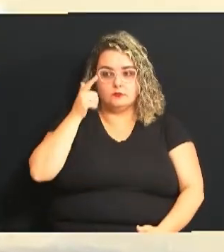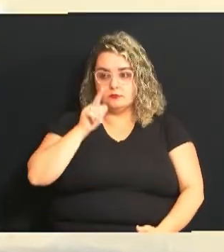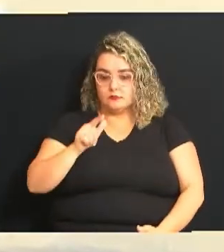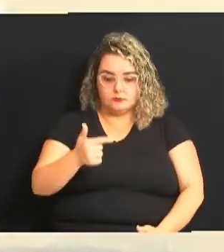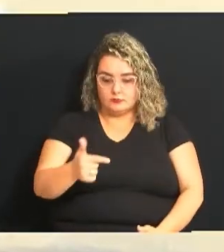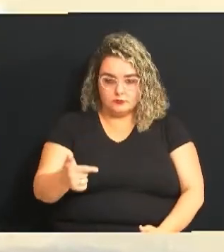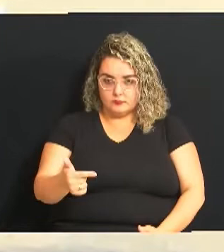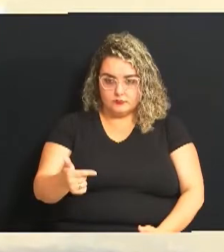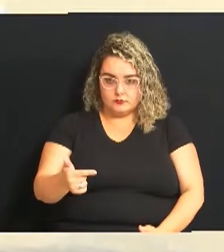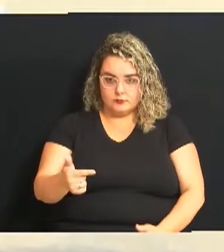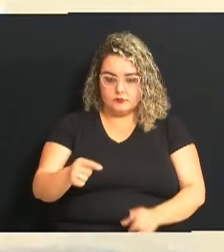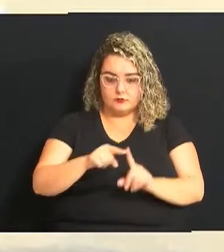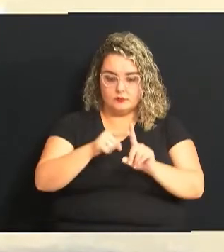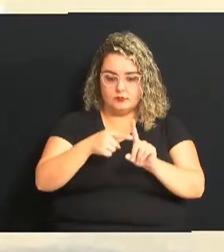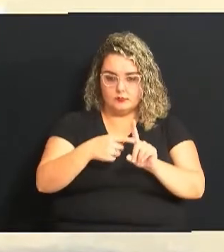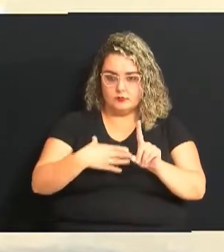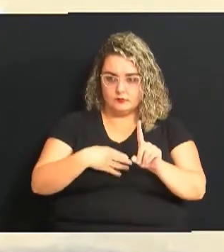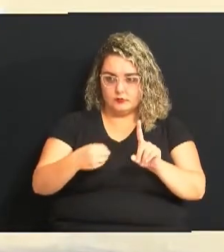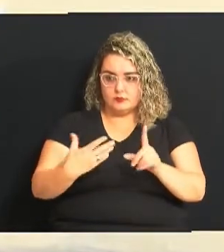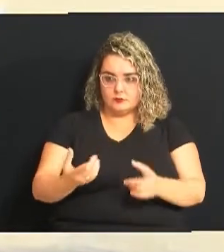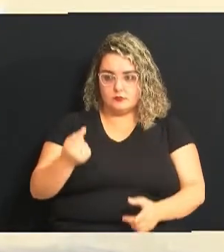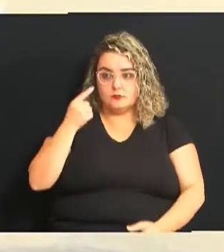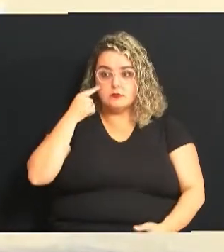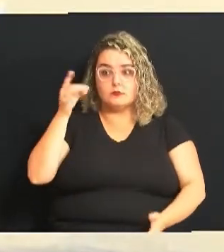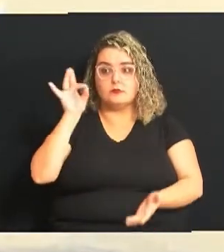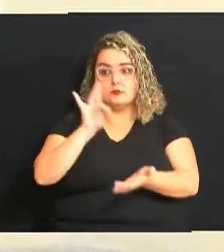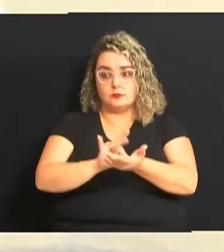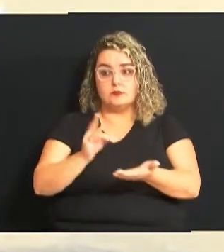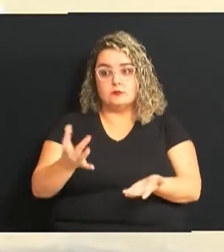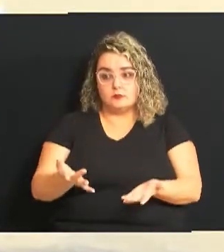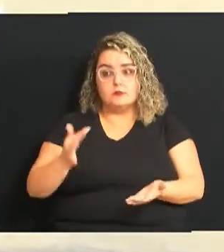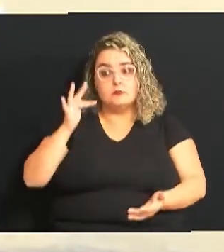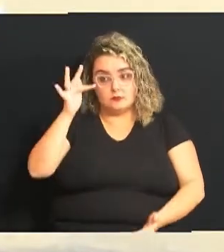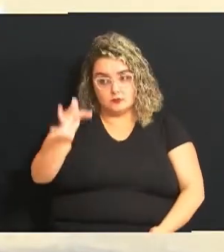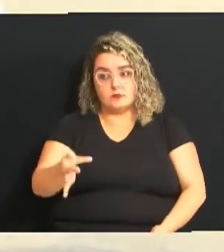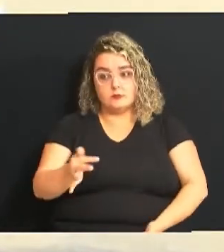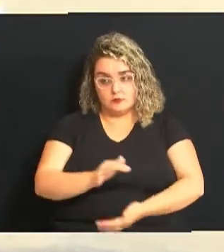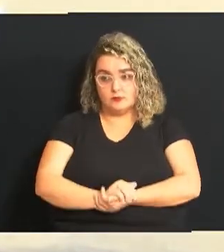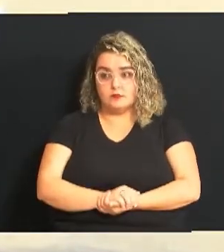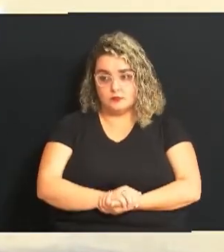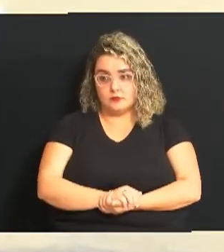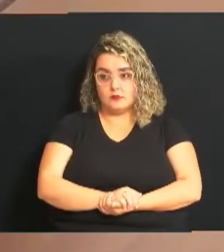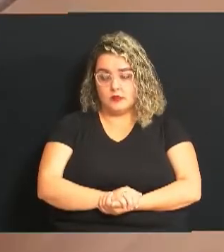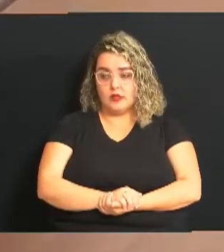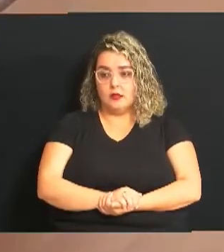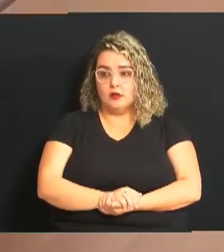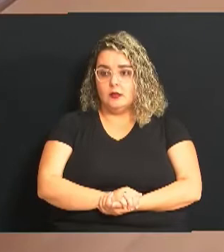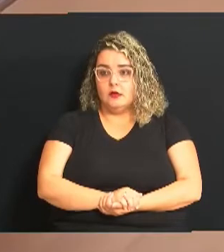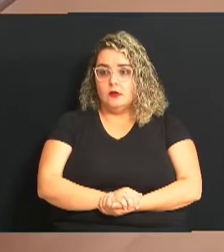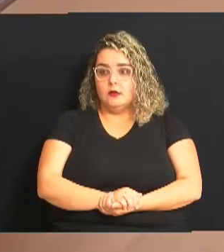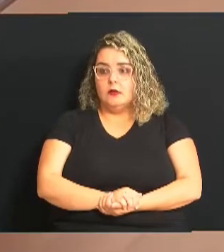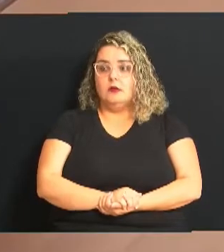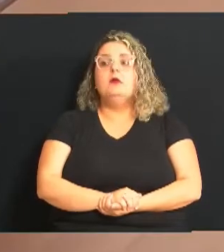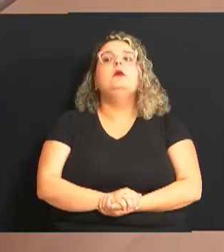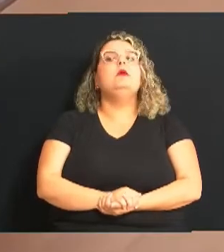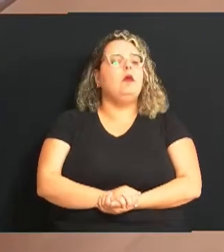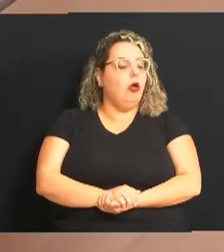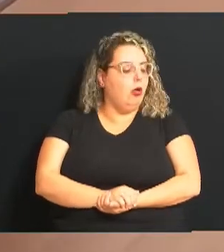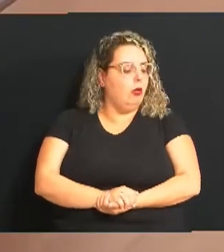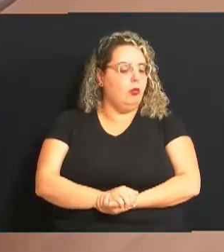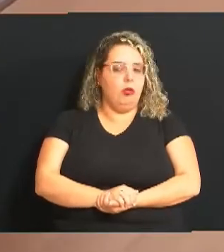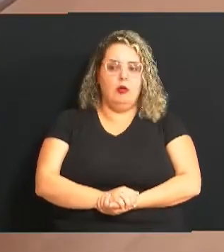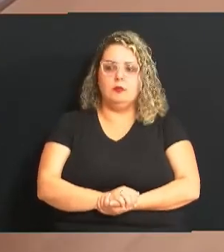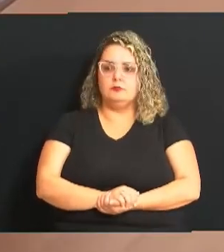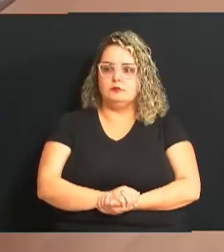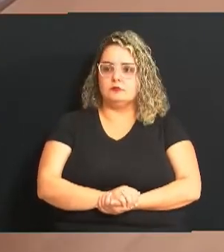filhos, a gente precisa começar a pensar nessa realidade para o futuro. Sim, sim. Olha que interessante. Entra naquilo que o senhor falou.